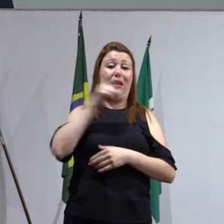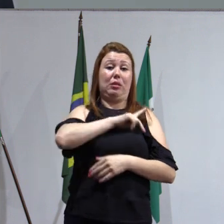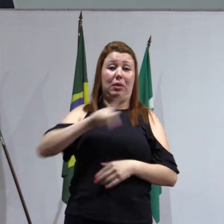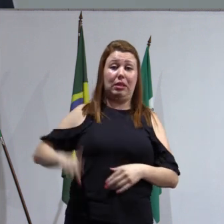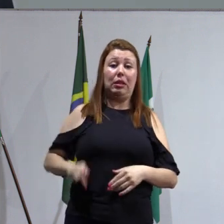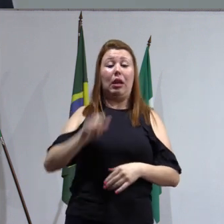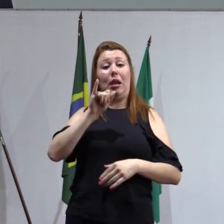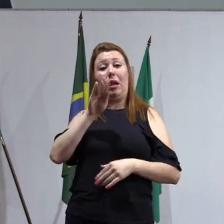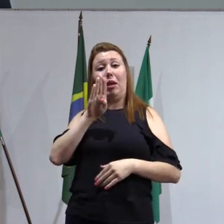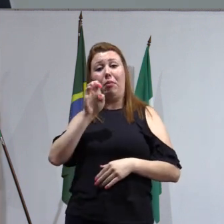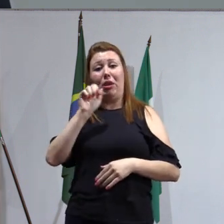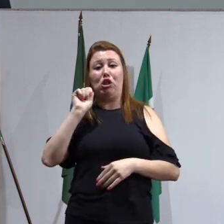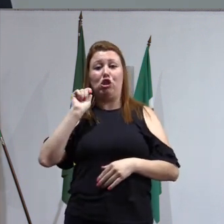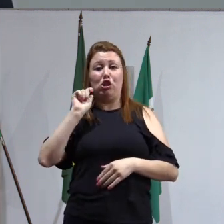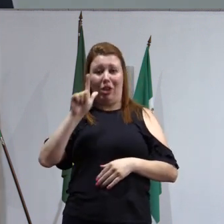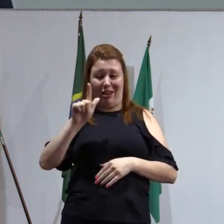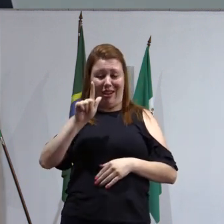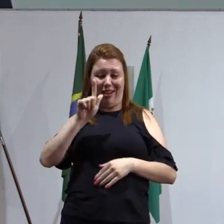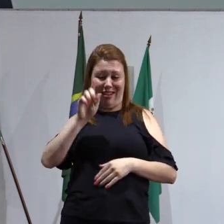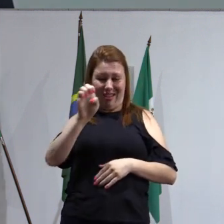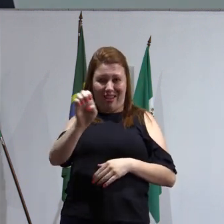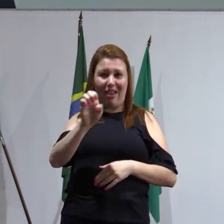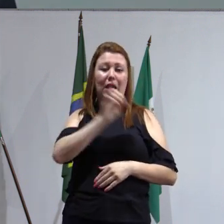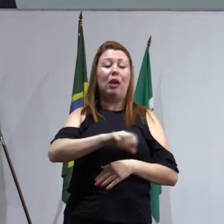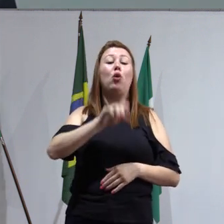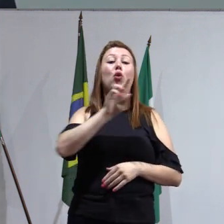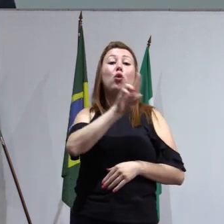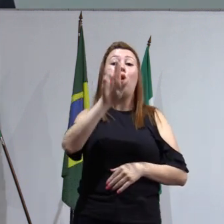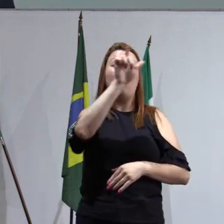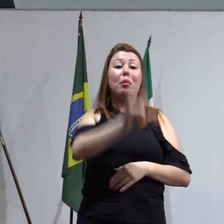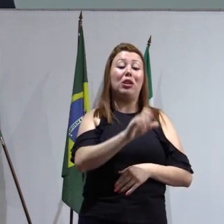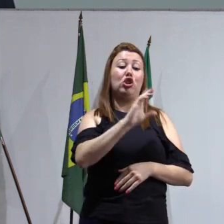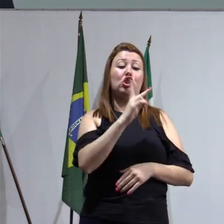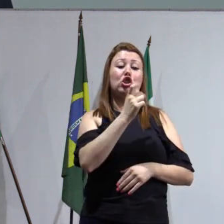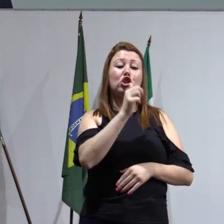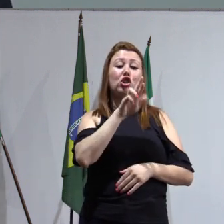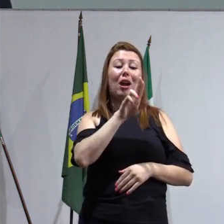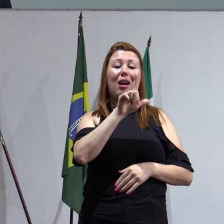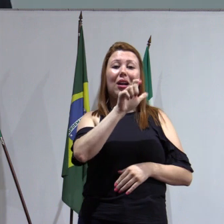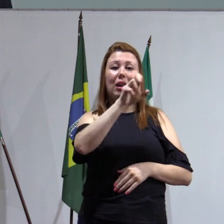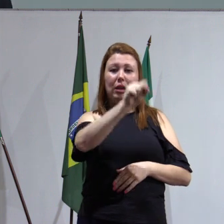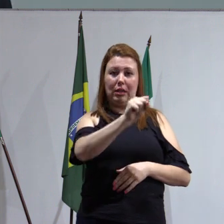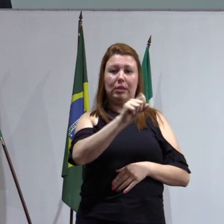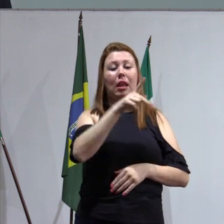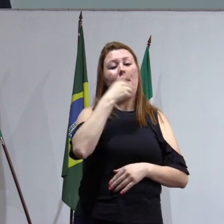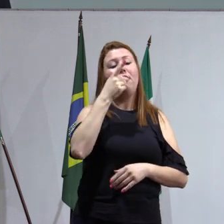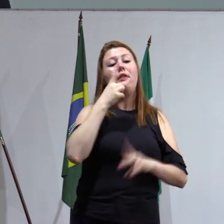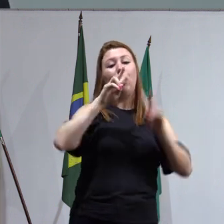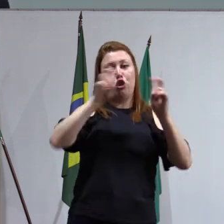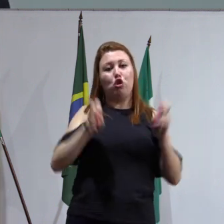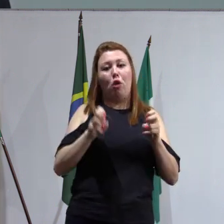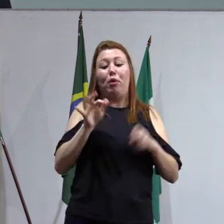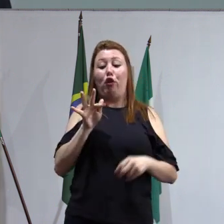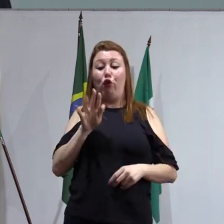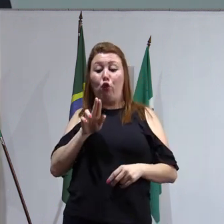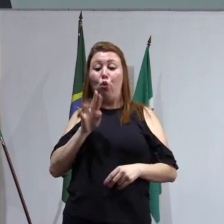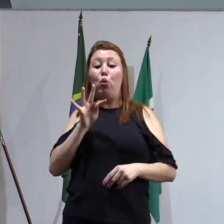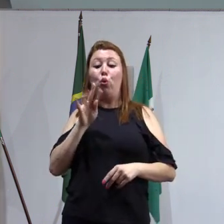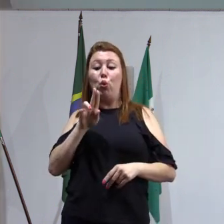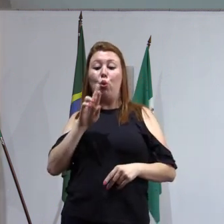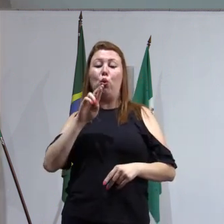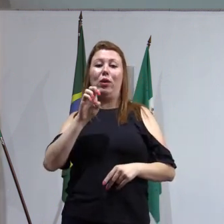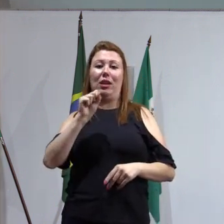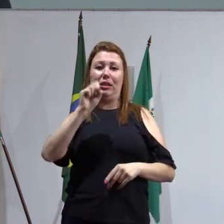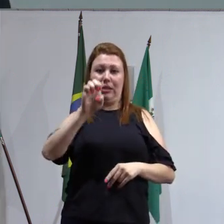IBGE, Simon Schwarzman, um artigo sobre o Futurice, do qual eu cito aqui: os novos mecanismos